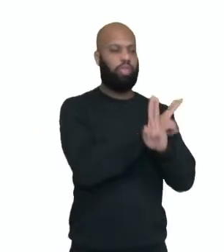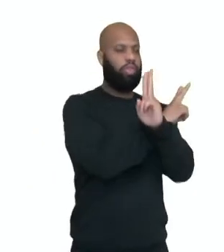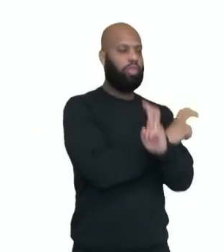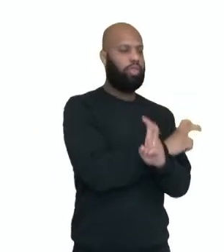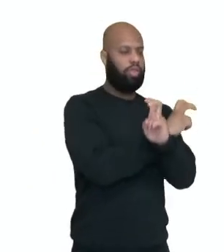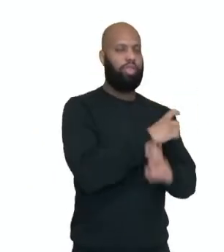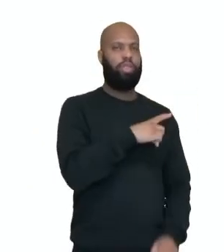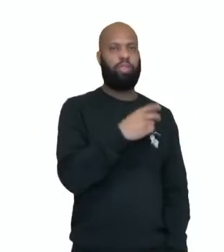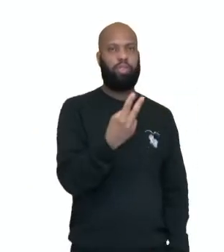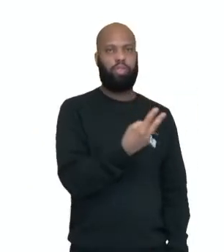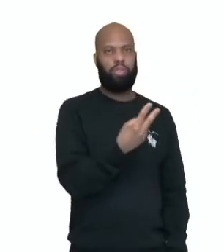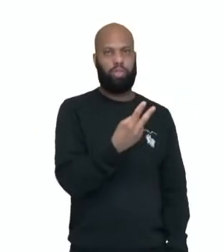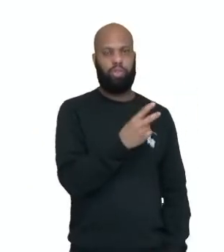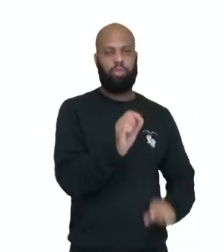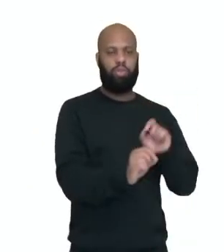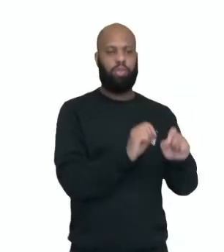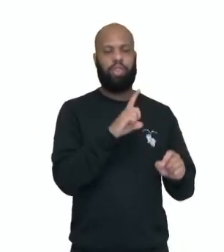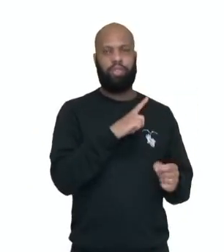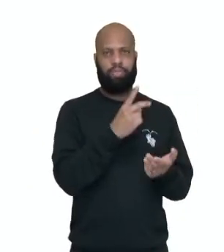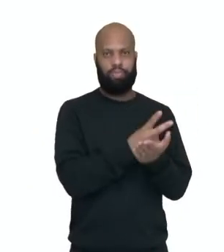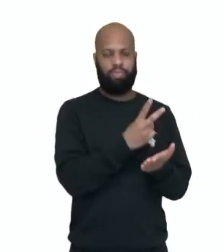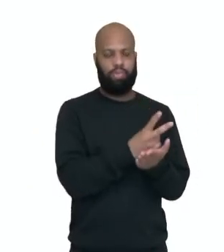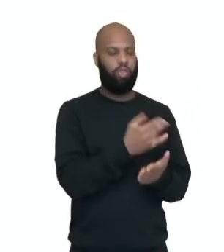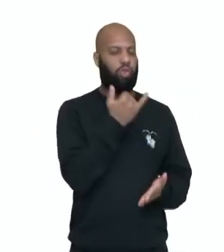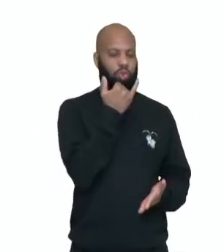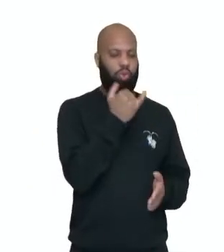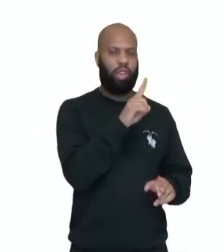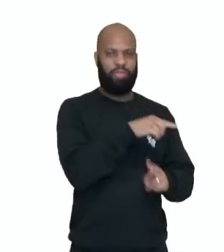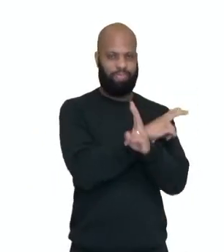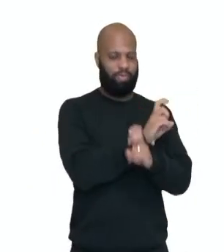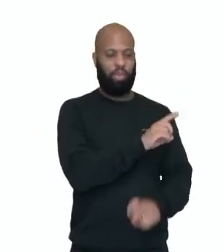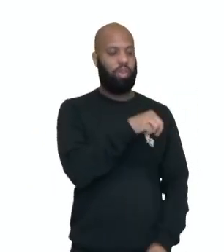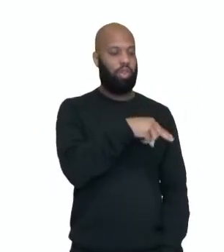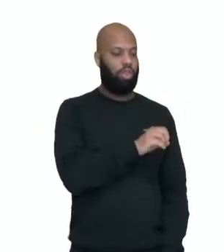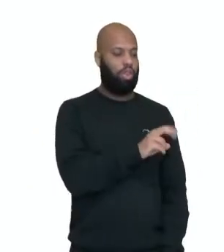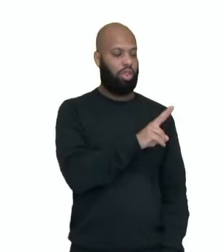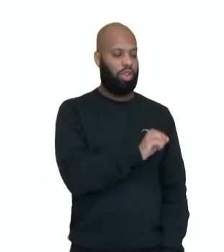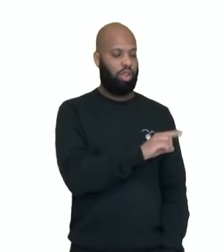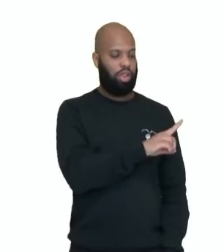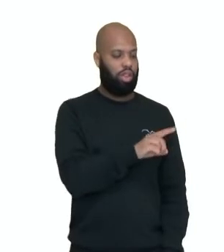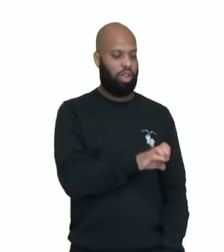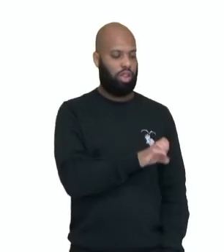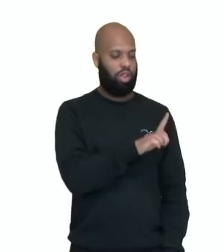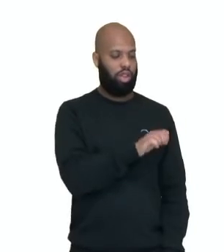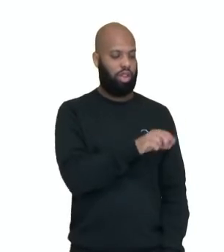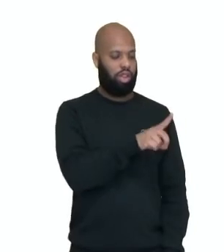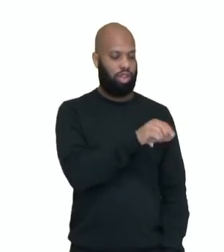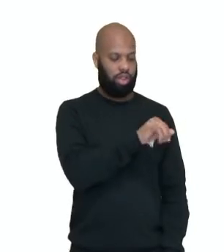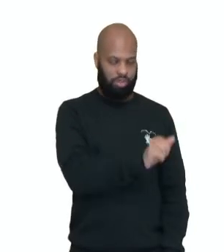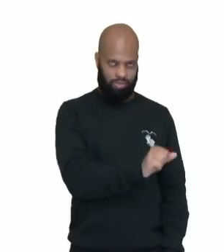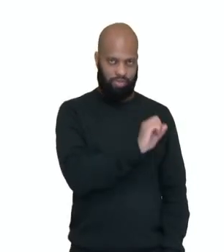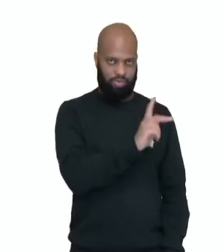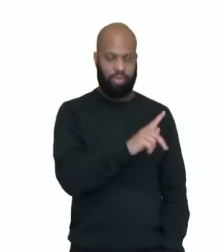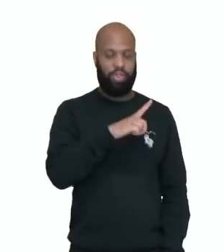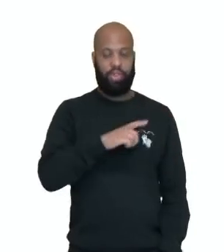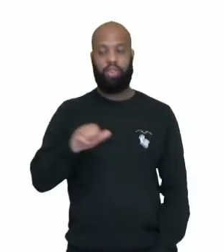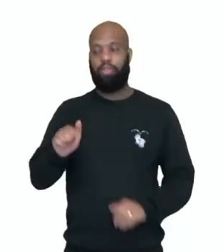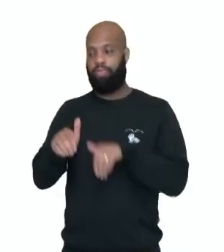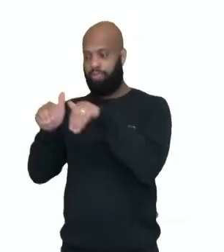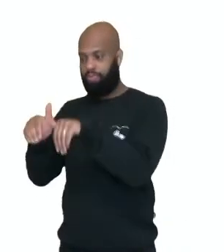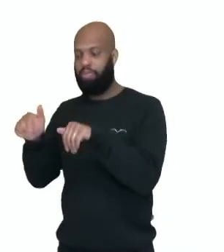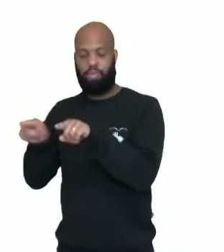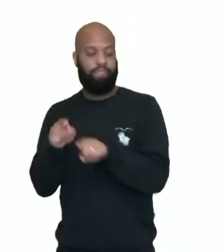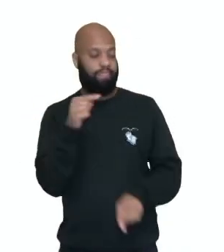colocando ambas na mesma situação. Nós temos lá então Austrália e Nova Zelândia tendo